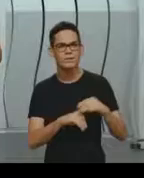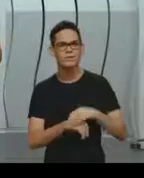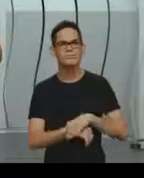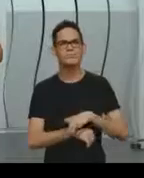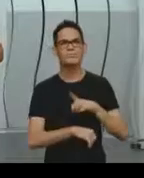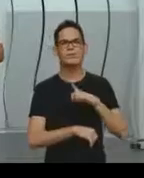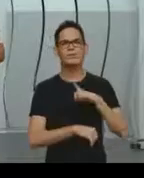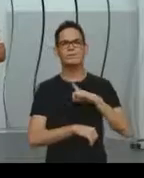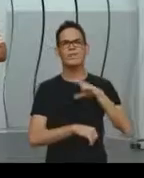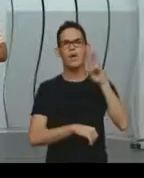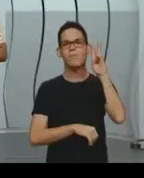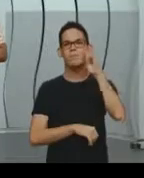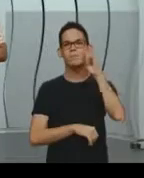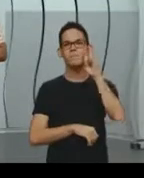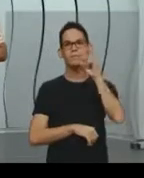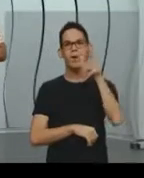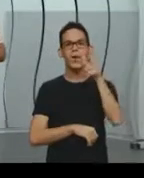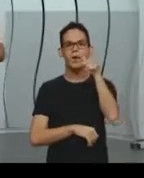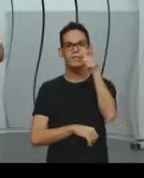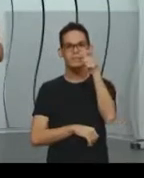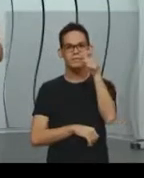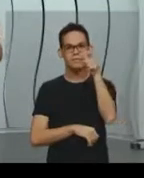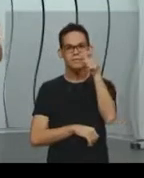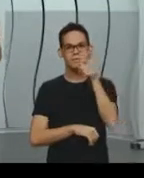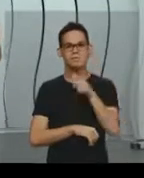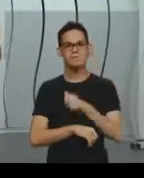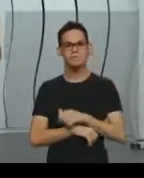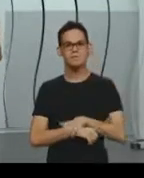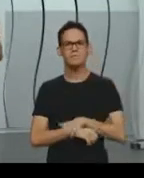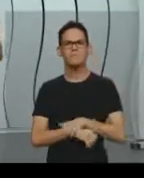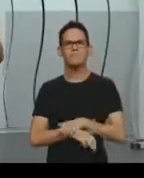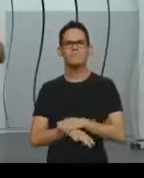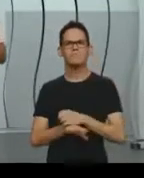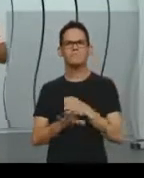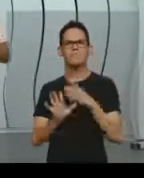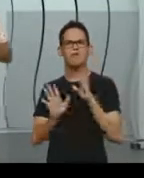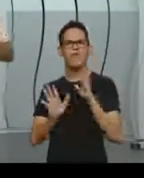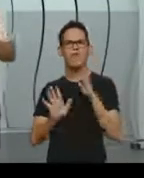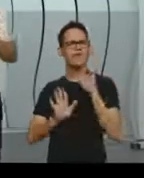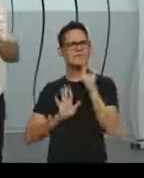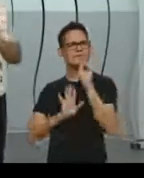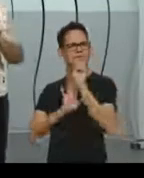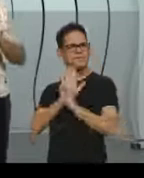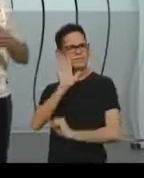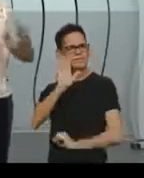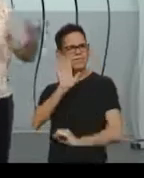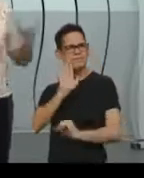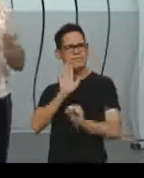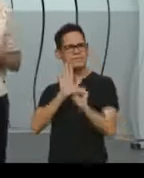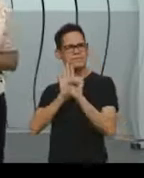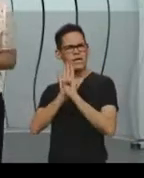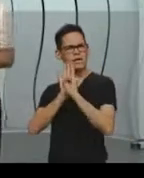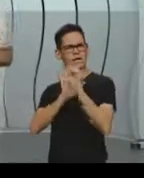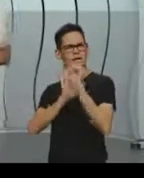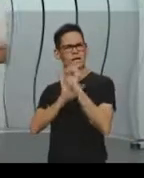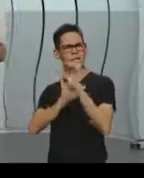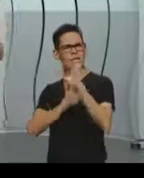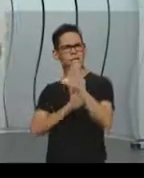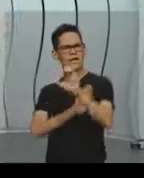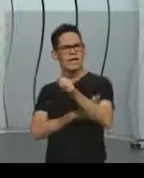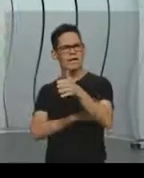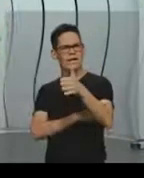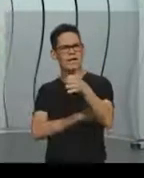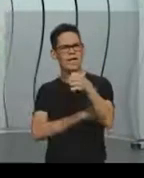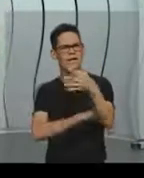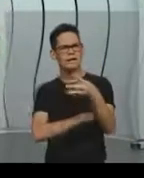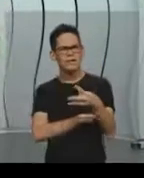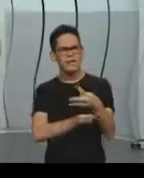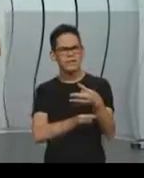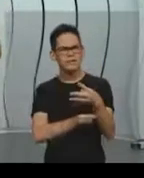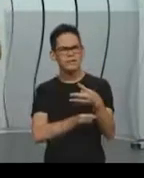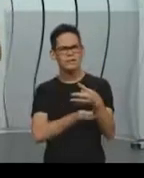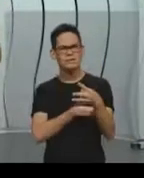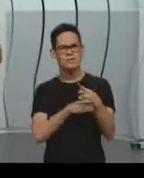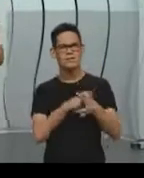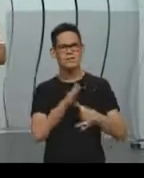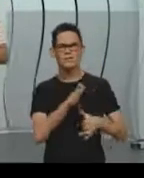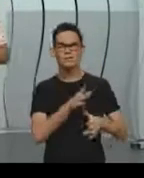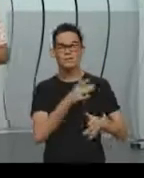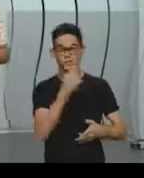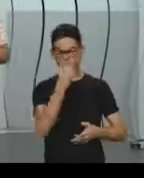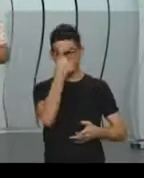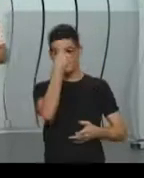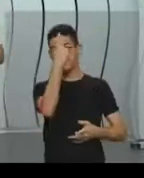ela, porque no século XIV inventaram a locomotiva. Ok. E